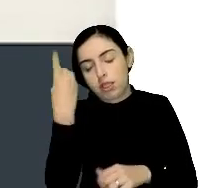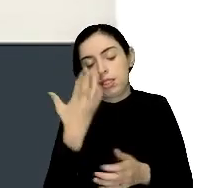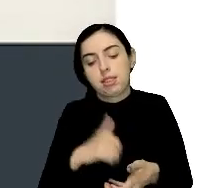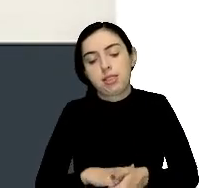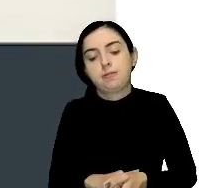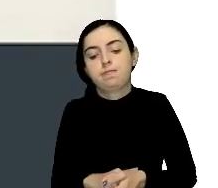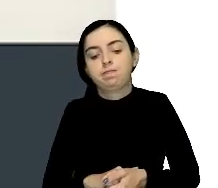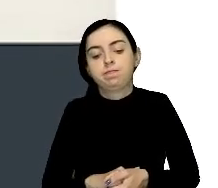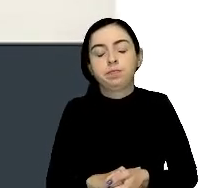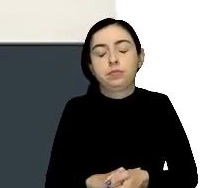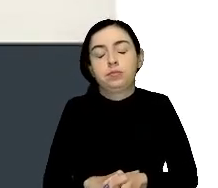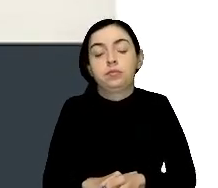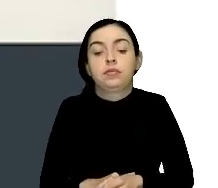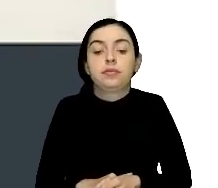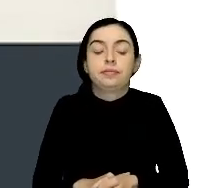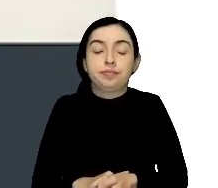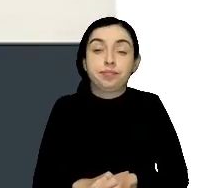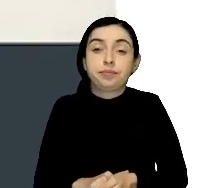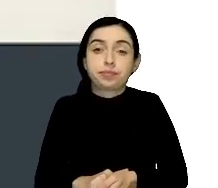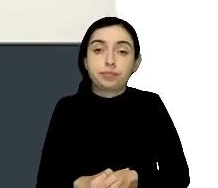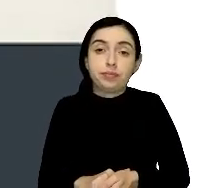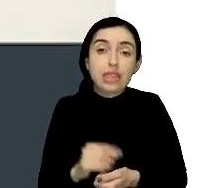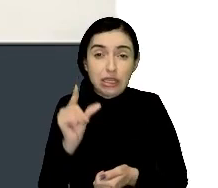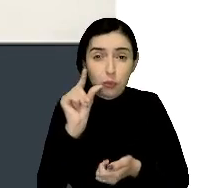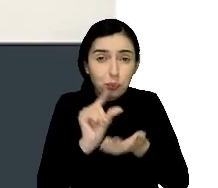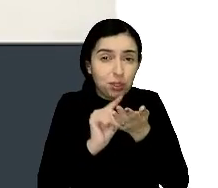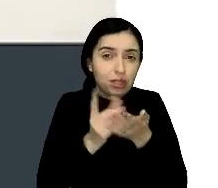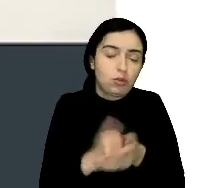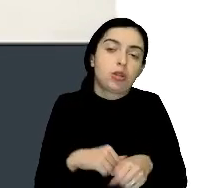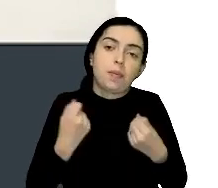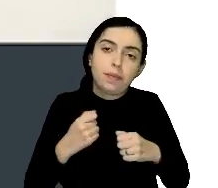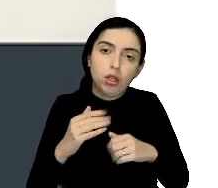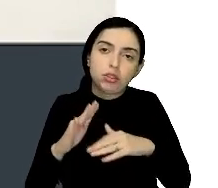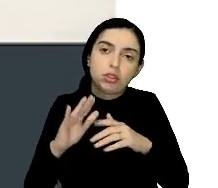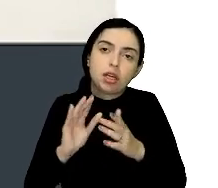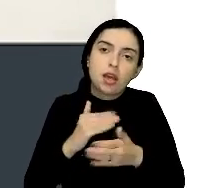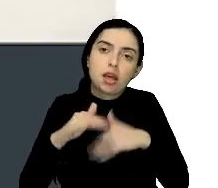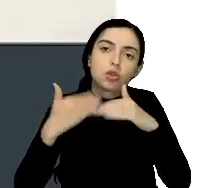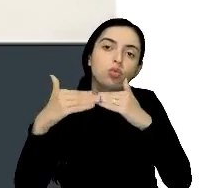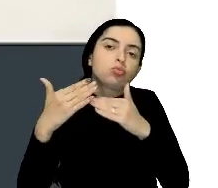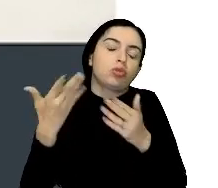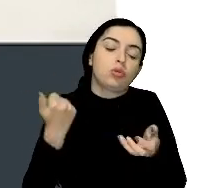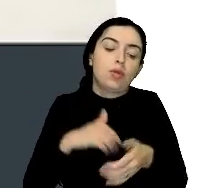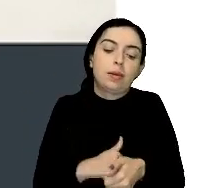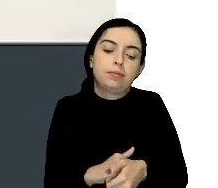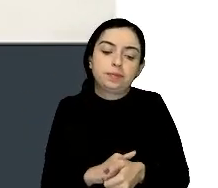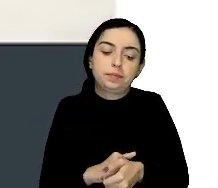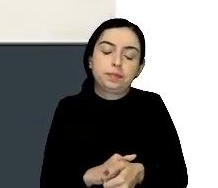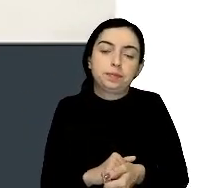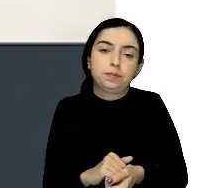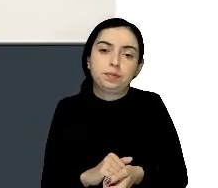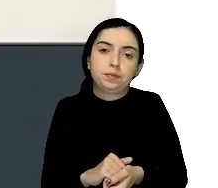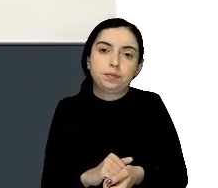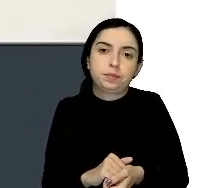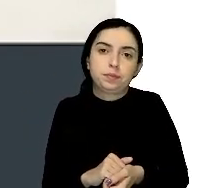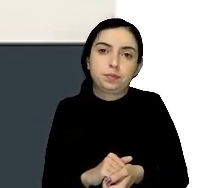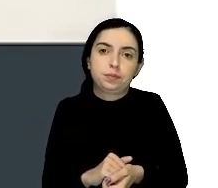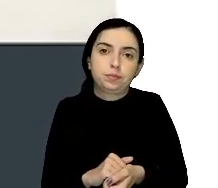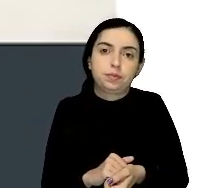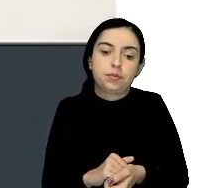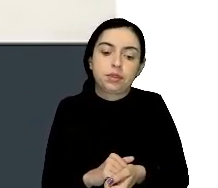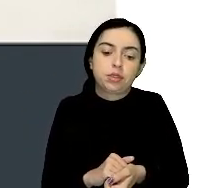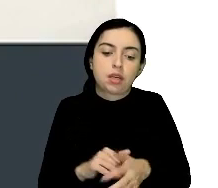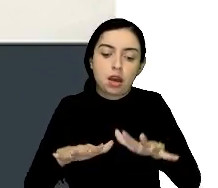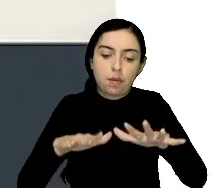Mas os 60 dias são o mínimo, com a possibilidade de prorrogação. A